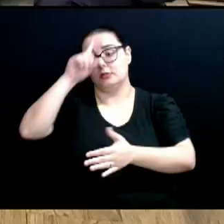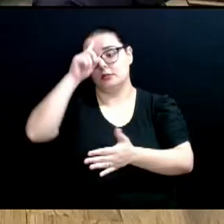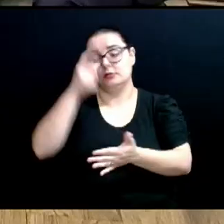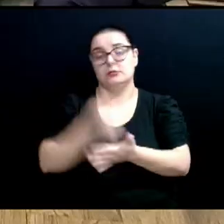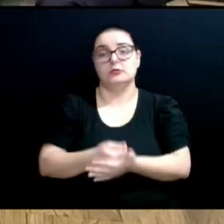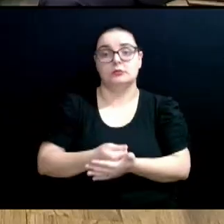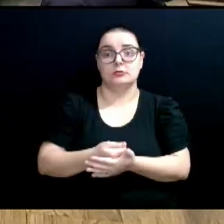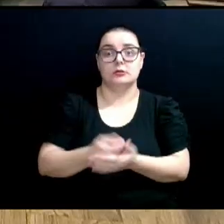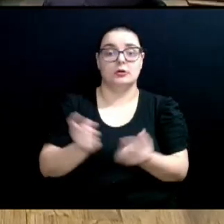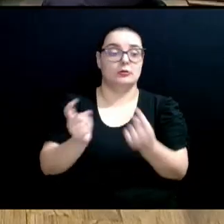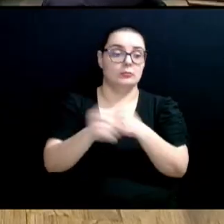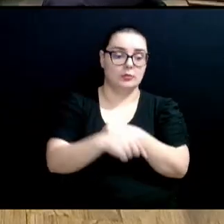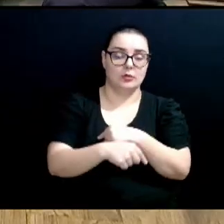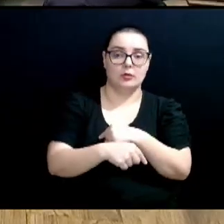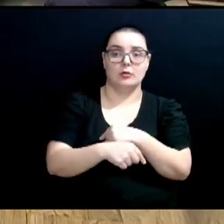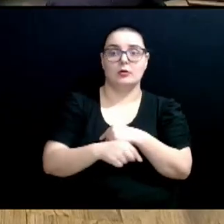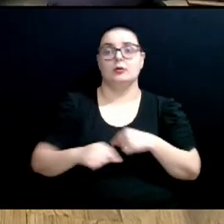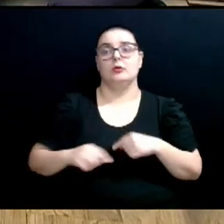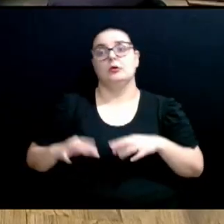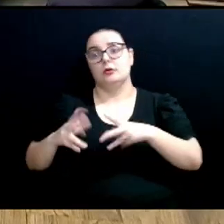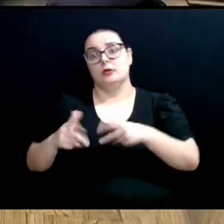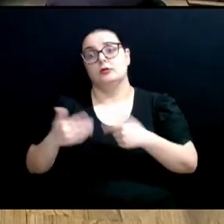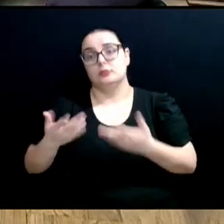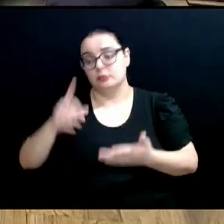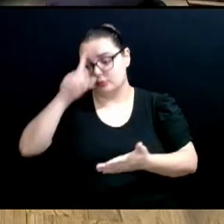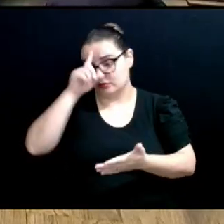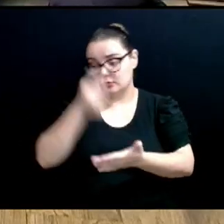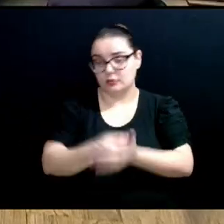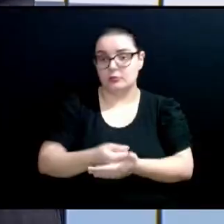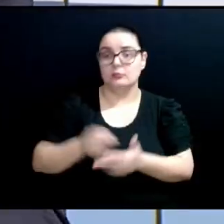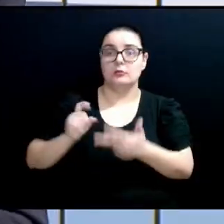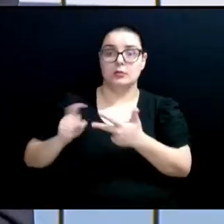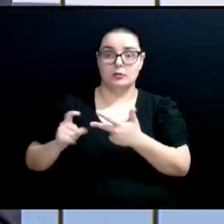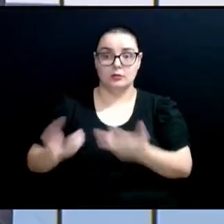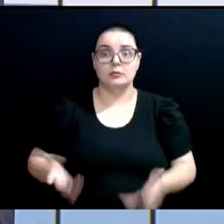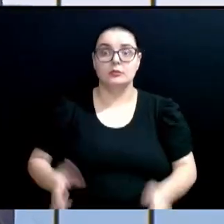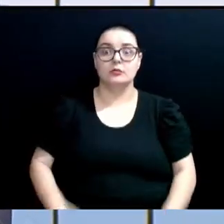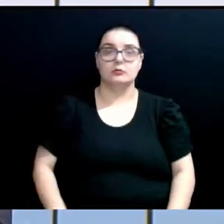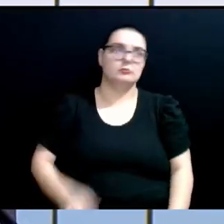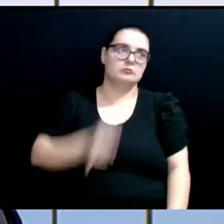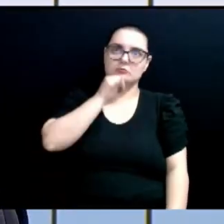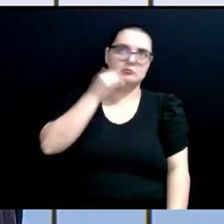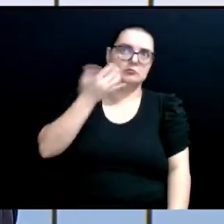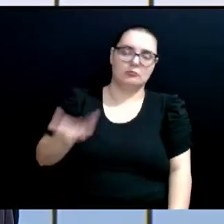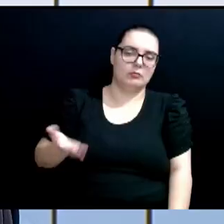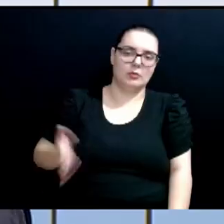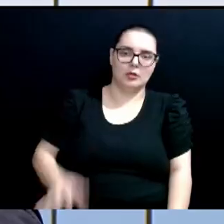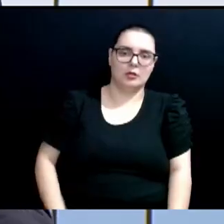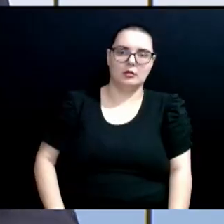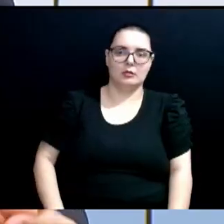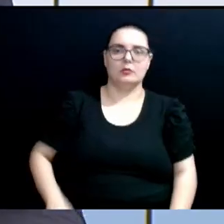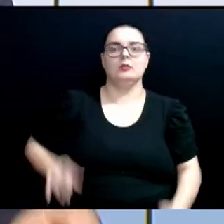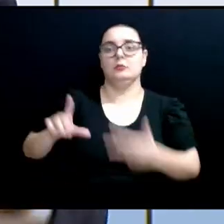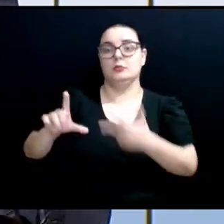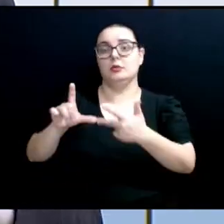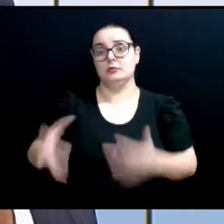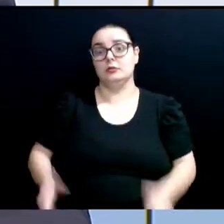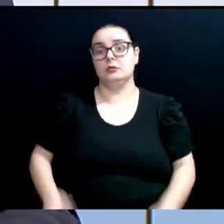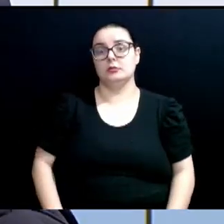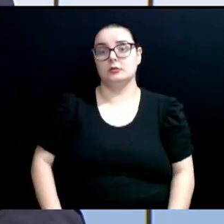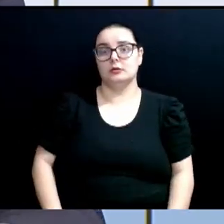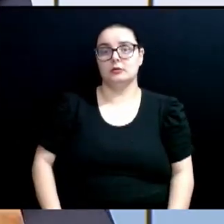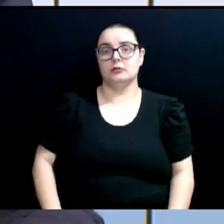ao que foi decidido pelo Executivo, por exemplo, até pelo Legislativo, vem a